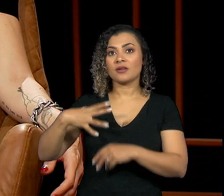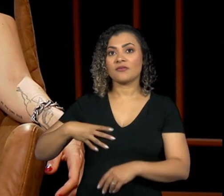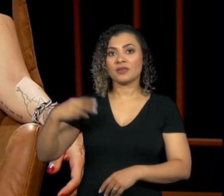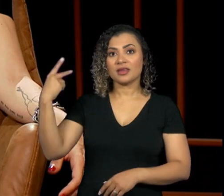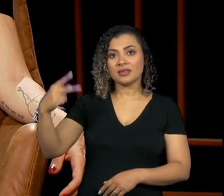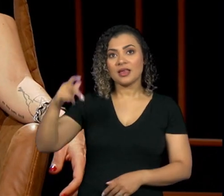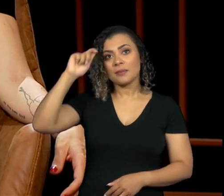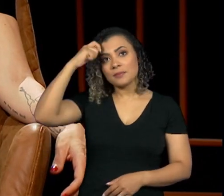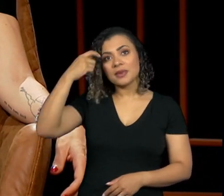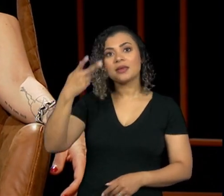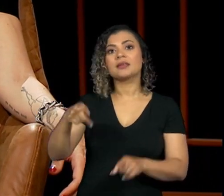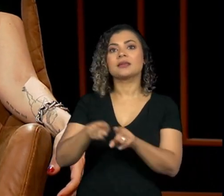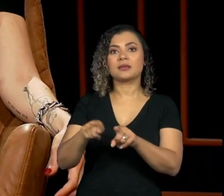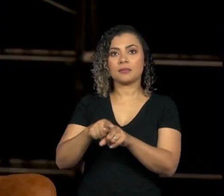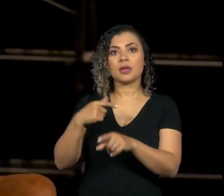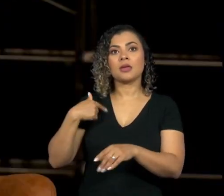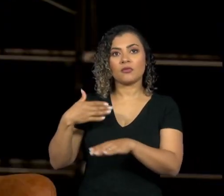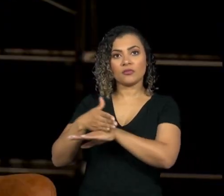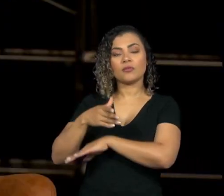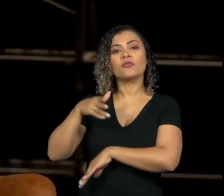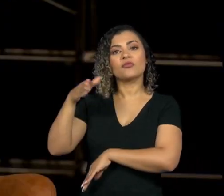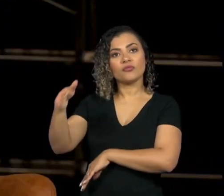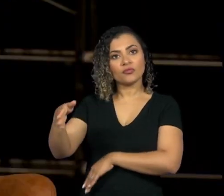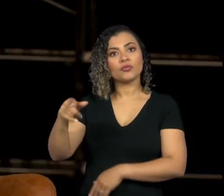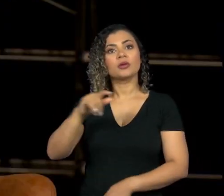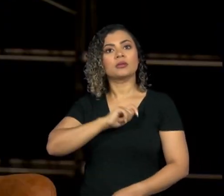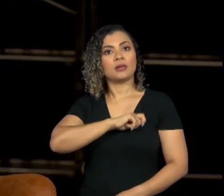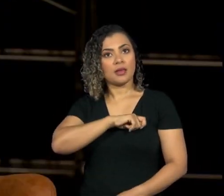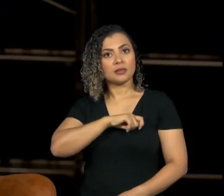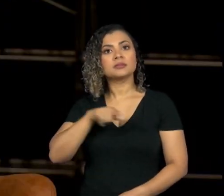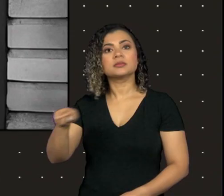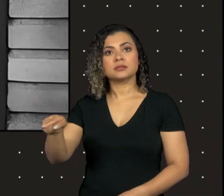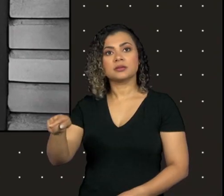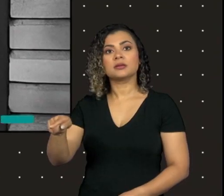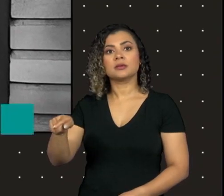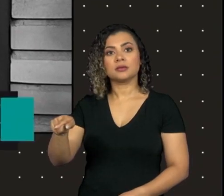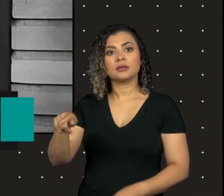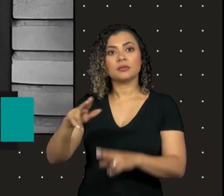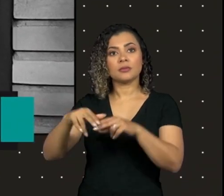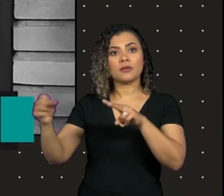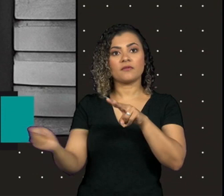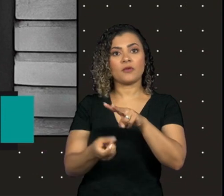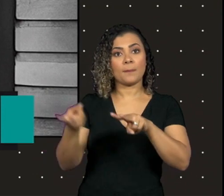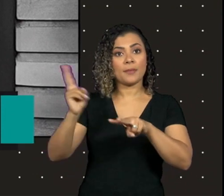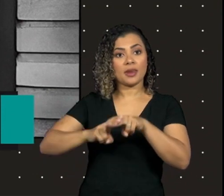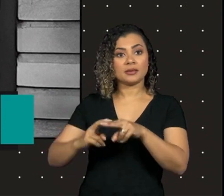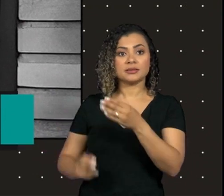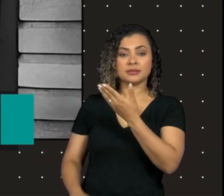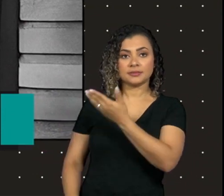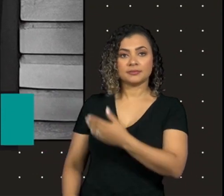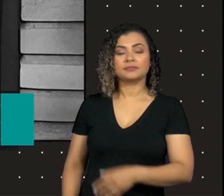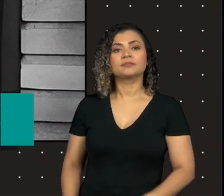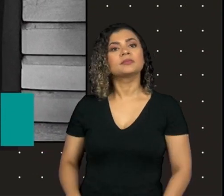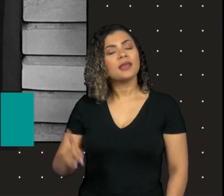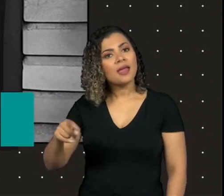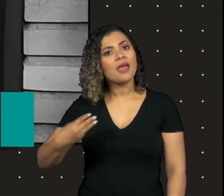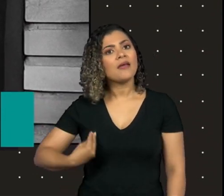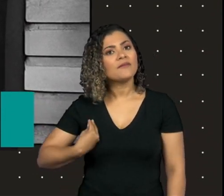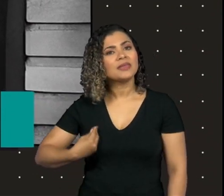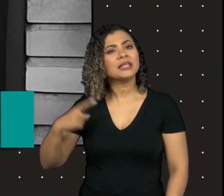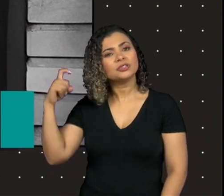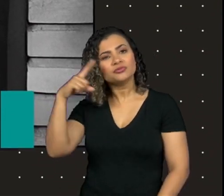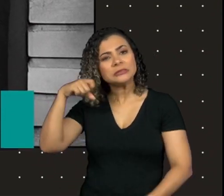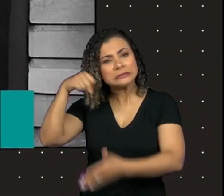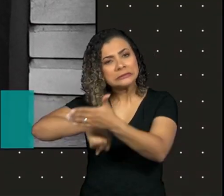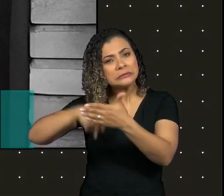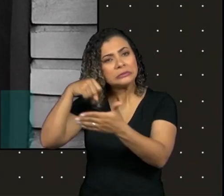dela preta, e eu realmente estive na delegacia no dia que a preta foi presa. É uma realidade muito dura, uma luta muito